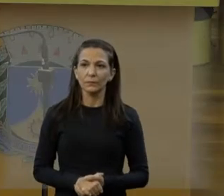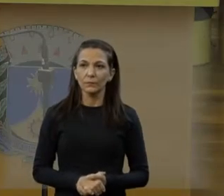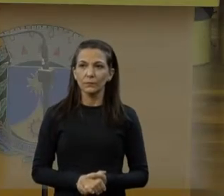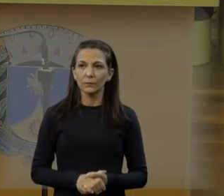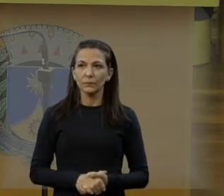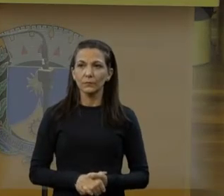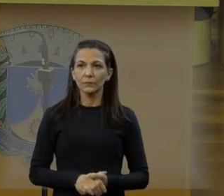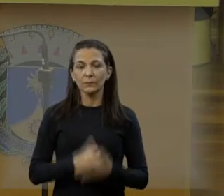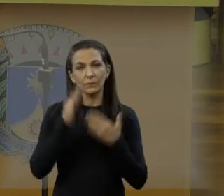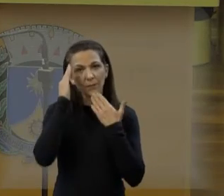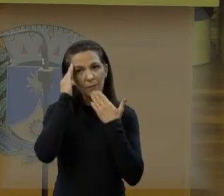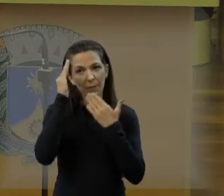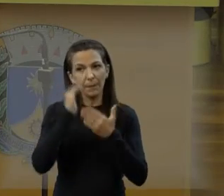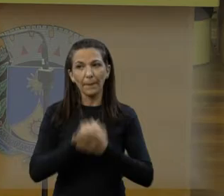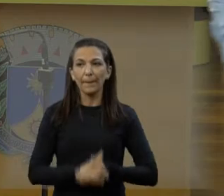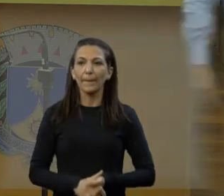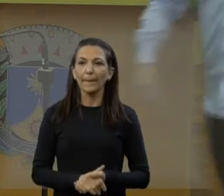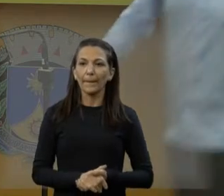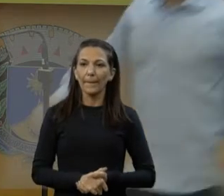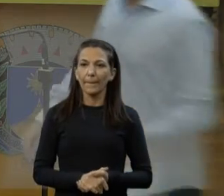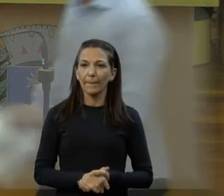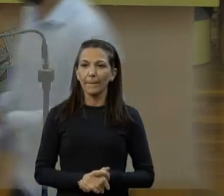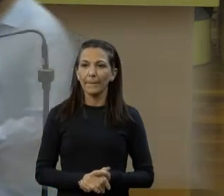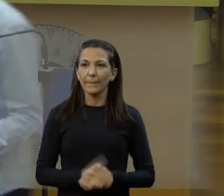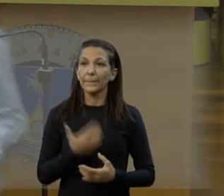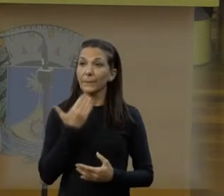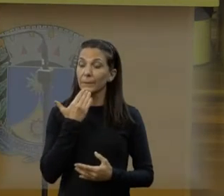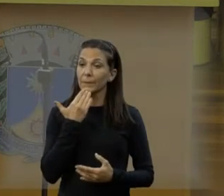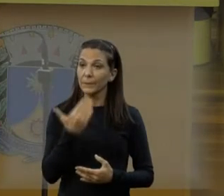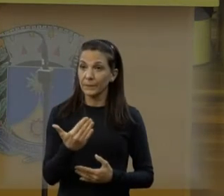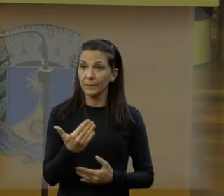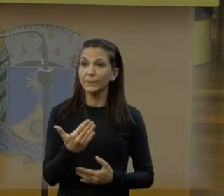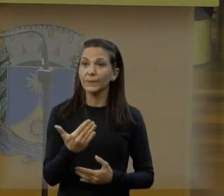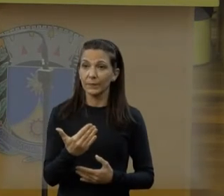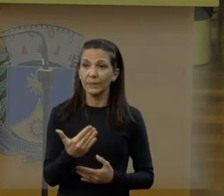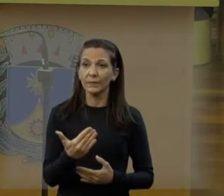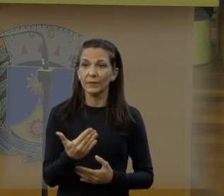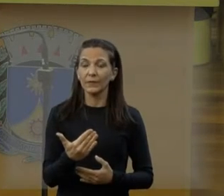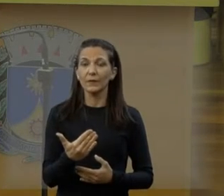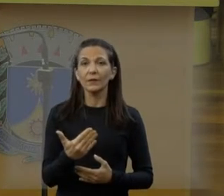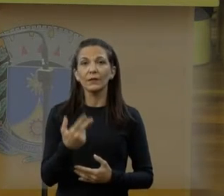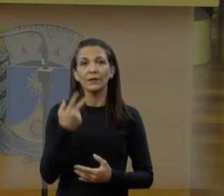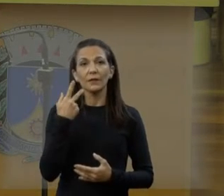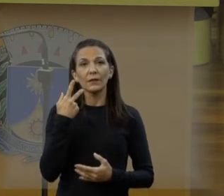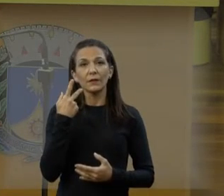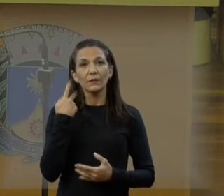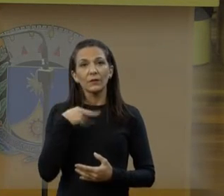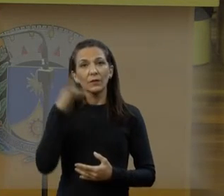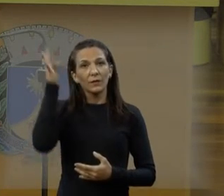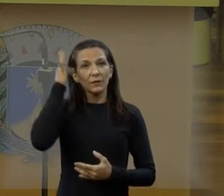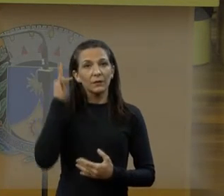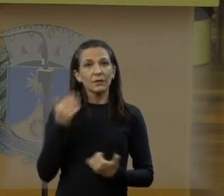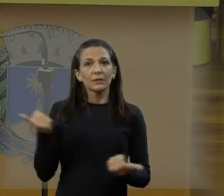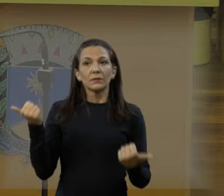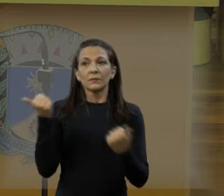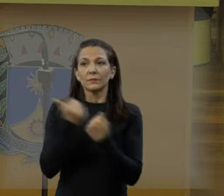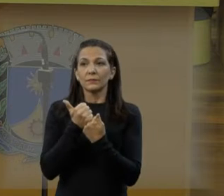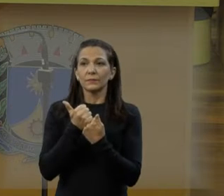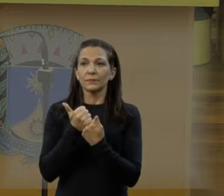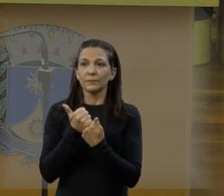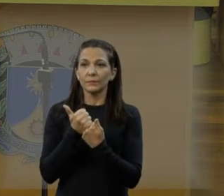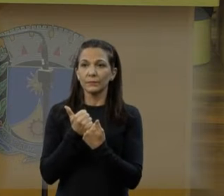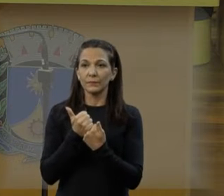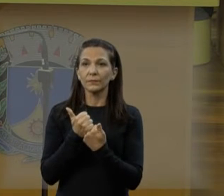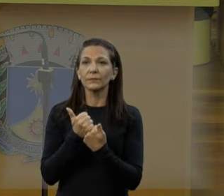e obrigado Vereador pedir a gentileza da nossa vice-presidenta tem nada faria para assumir os trabalhos